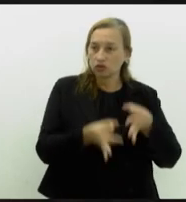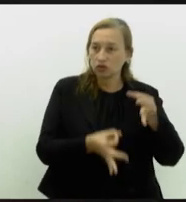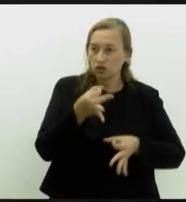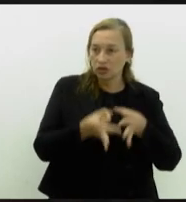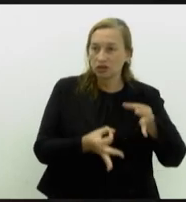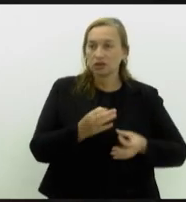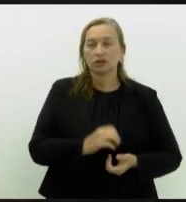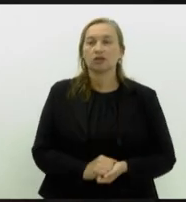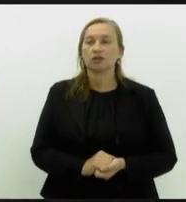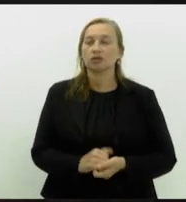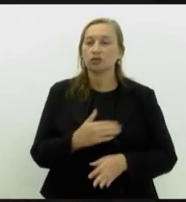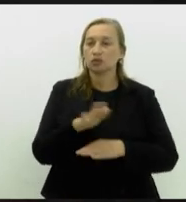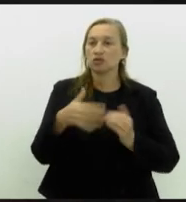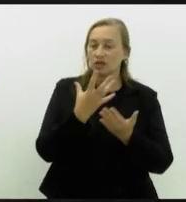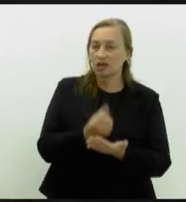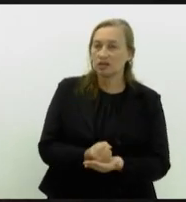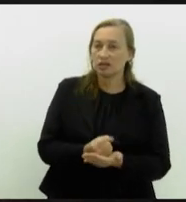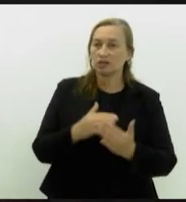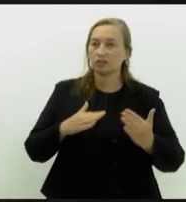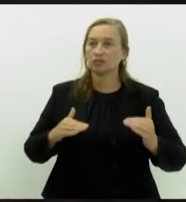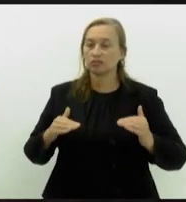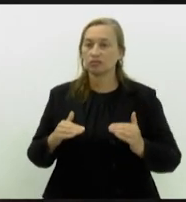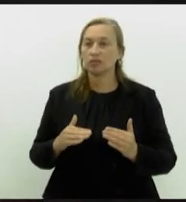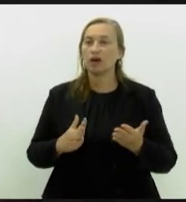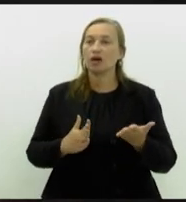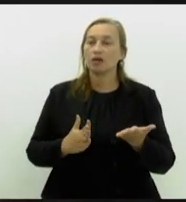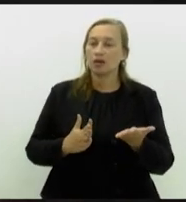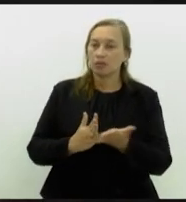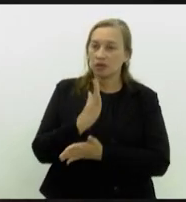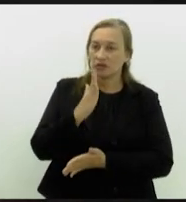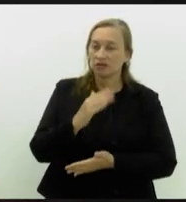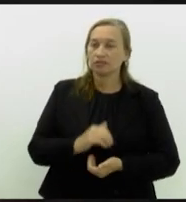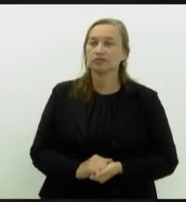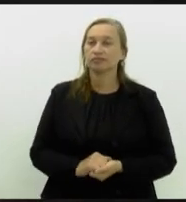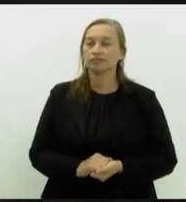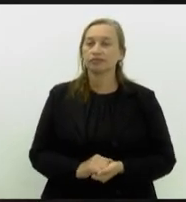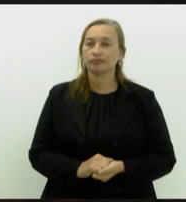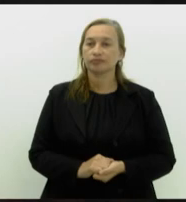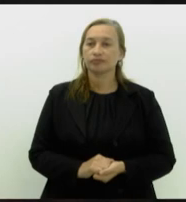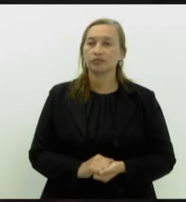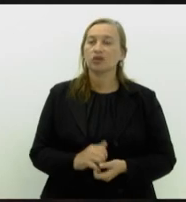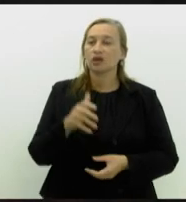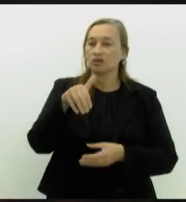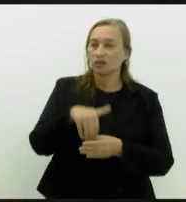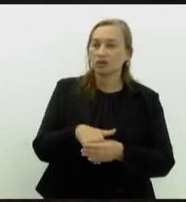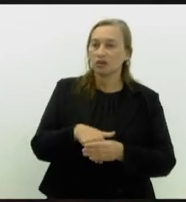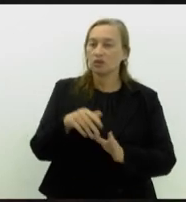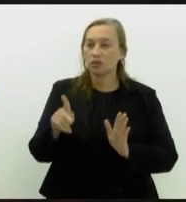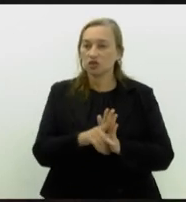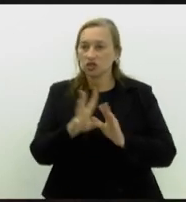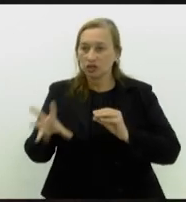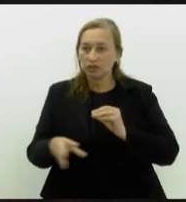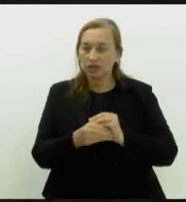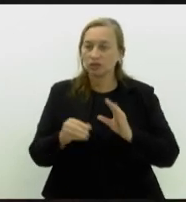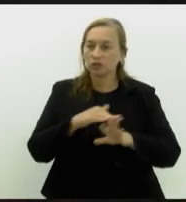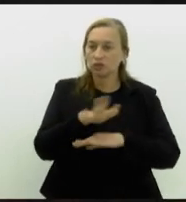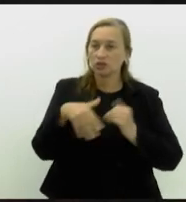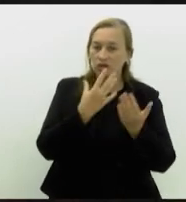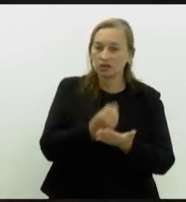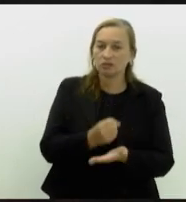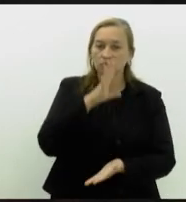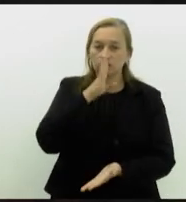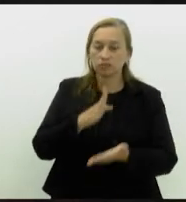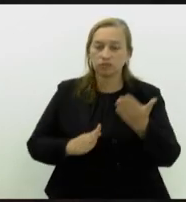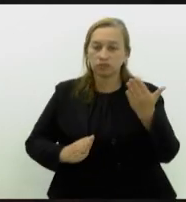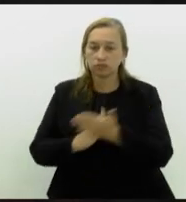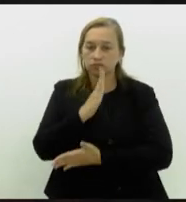Justiça. Senhores que aprovam, permaneçam como estão. Aprovado. Em votação, projeto assim emendado. Senhores que